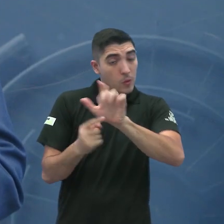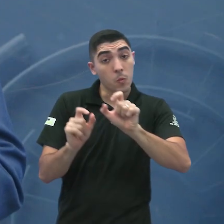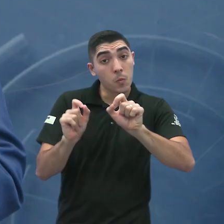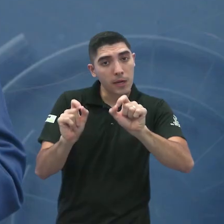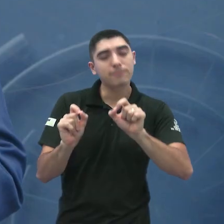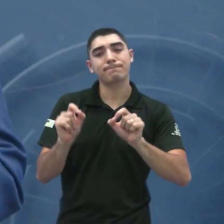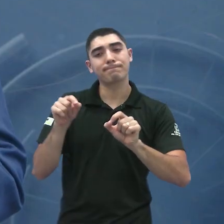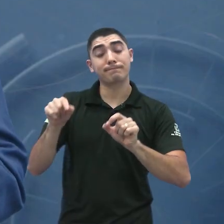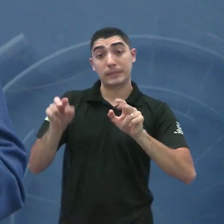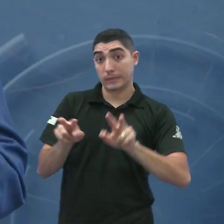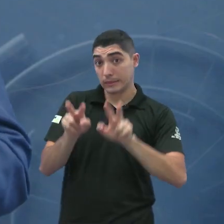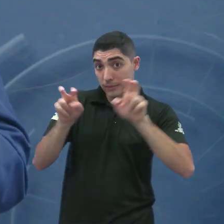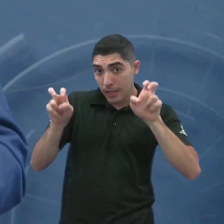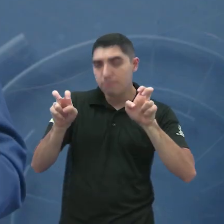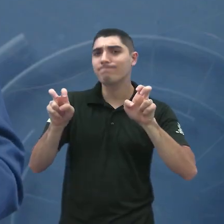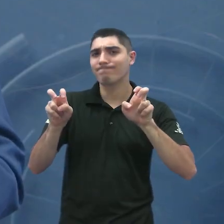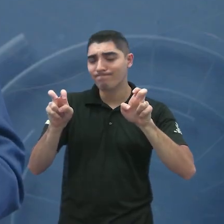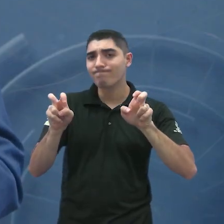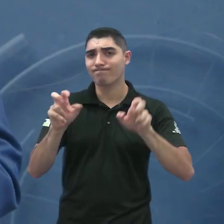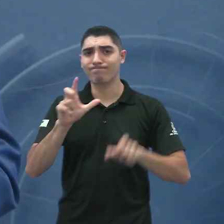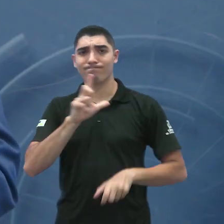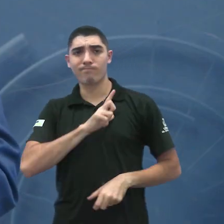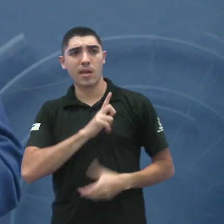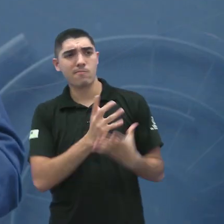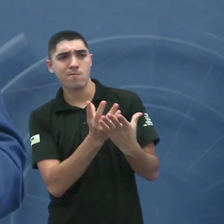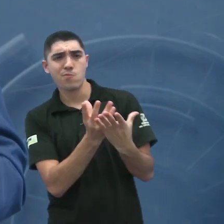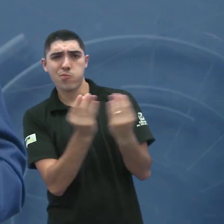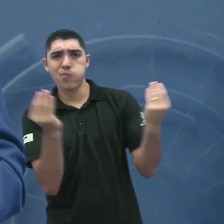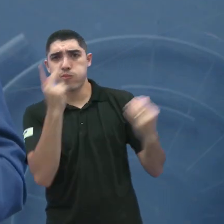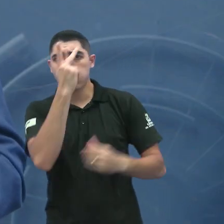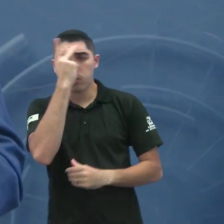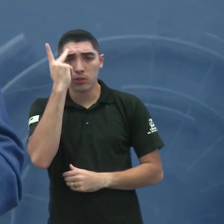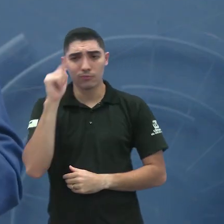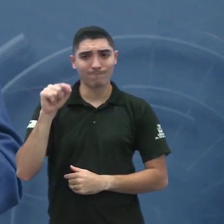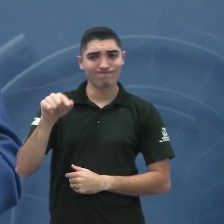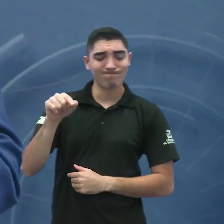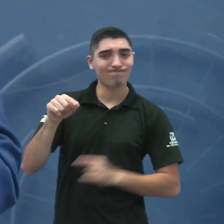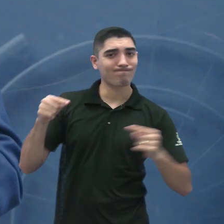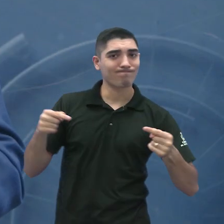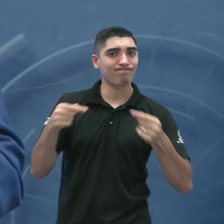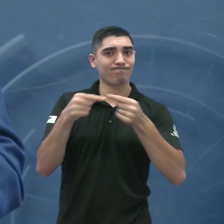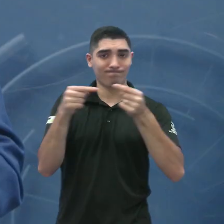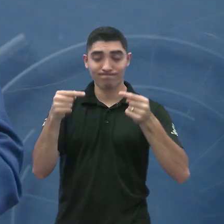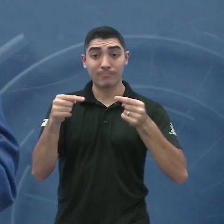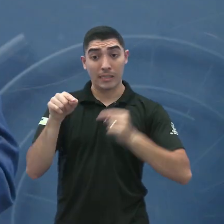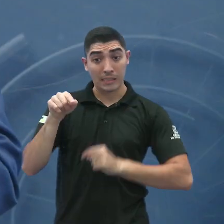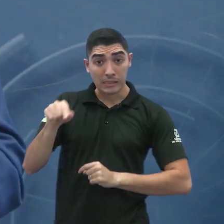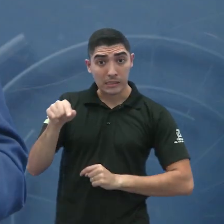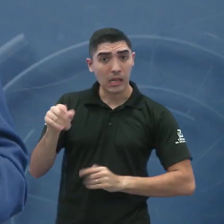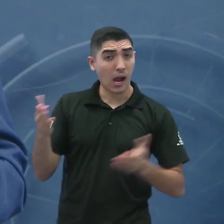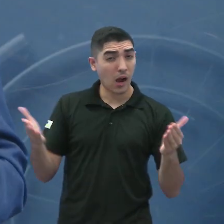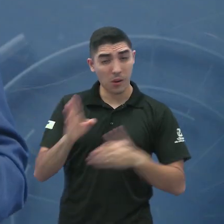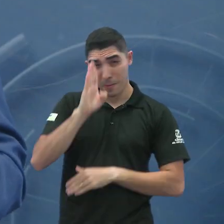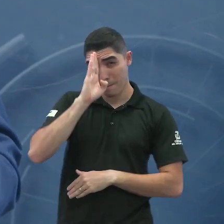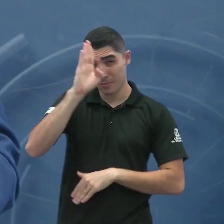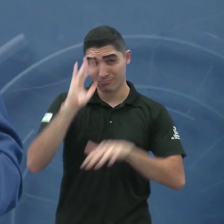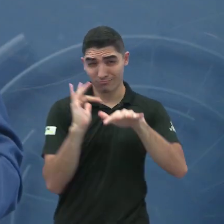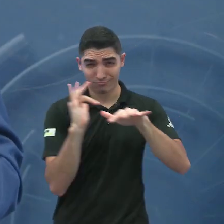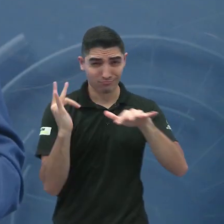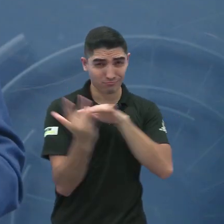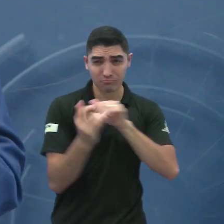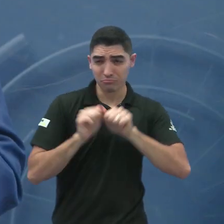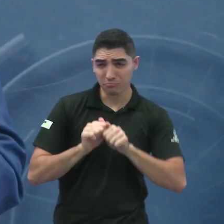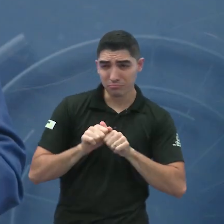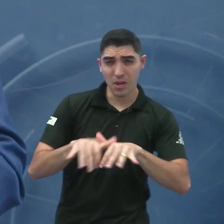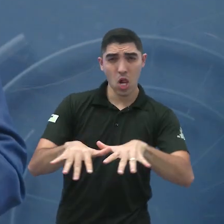falar sobre um tema presente na vida de muitas pessoas e que tem tomado conta das redes sociais e das